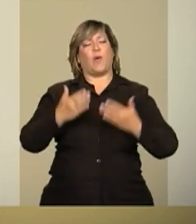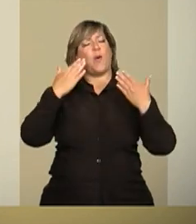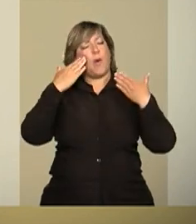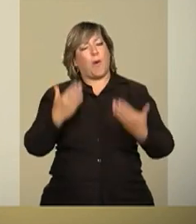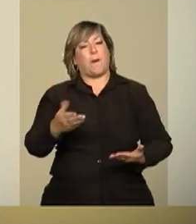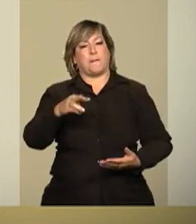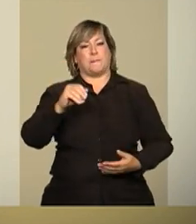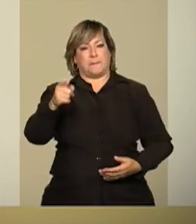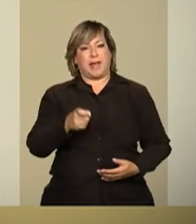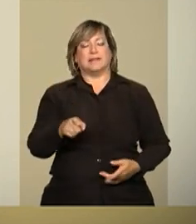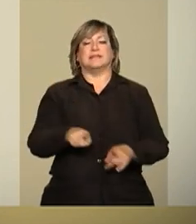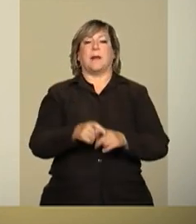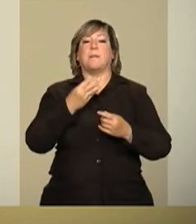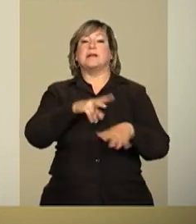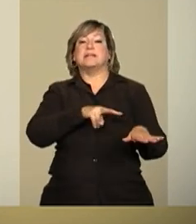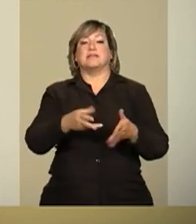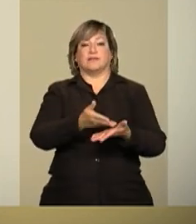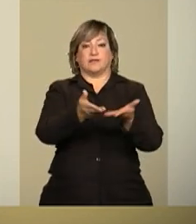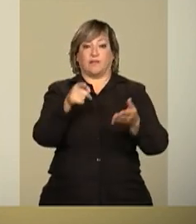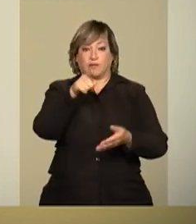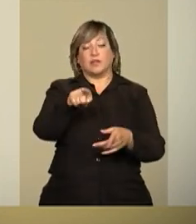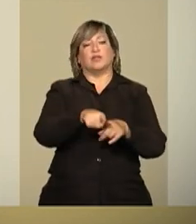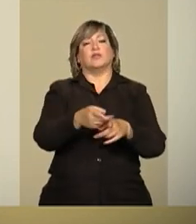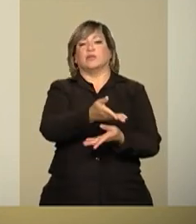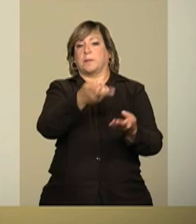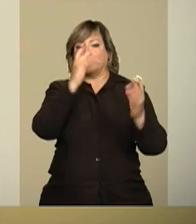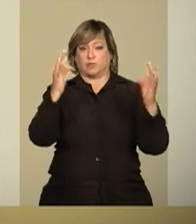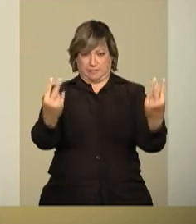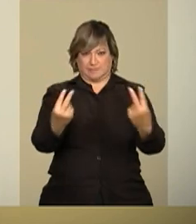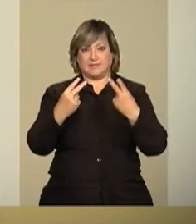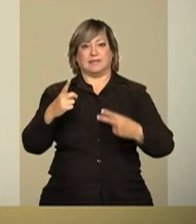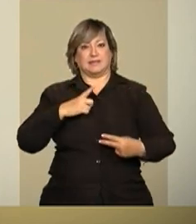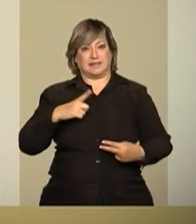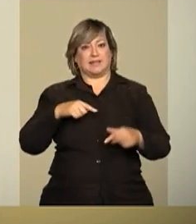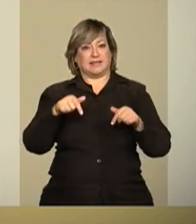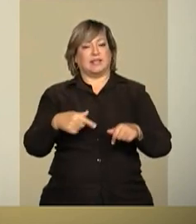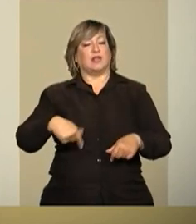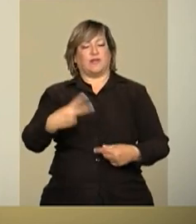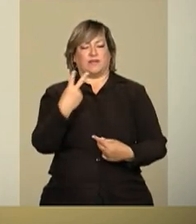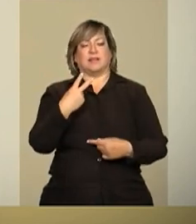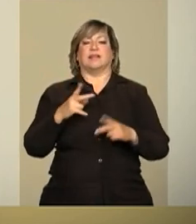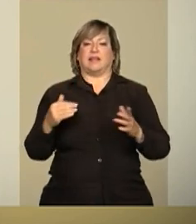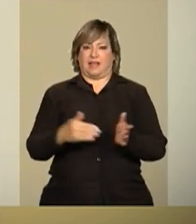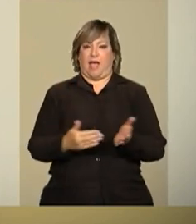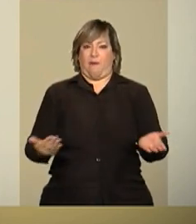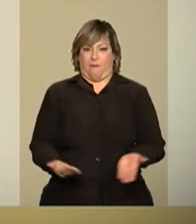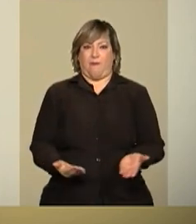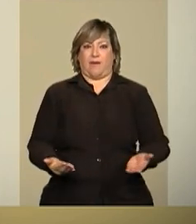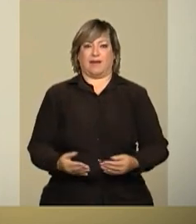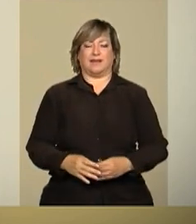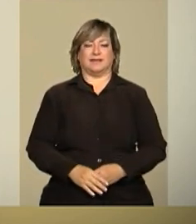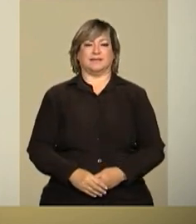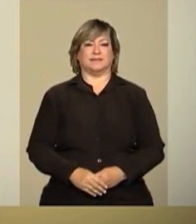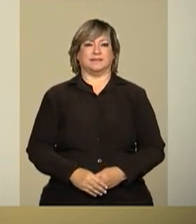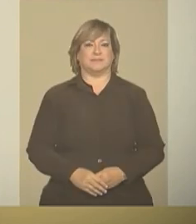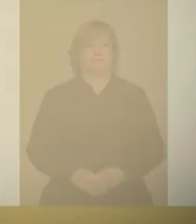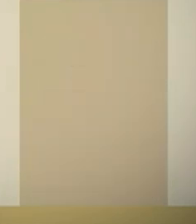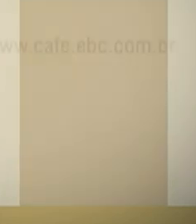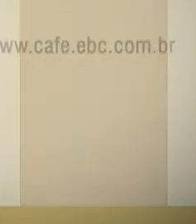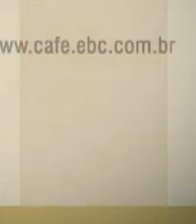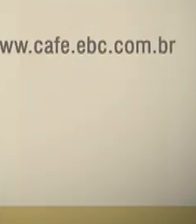Obrigada Max uma boa semana para você e para os nossos ouvintes que nos acompanharam até agora